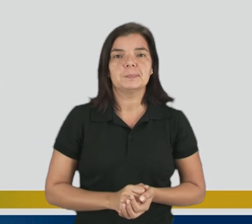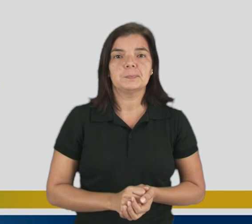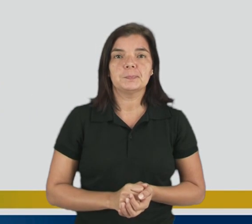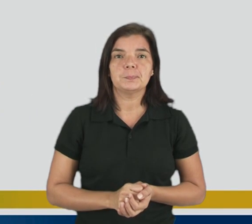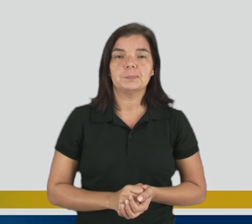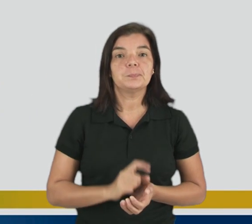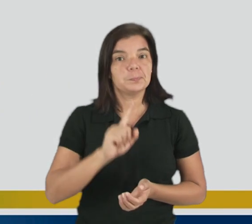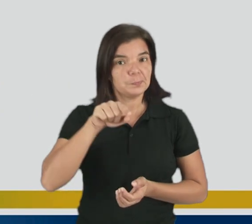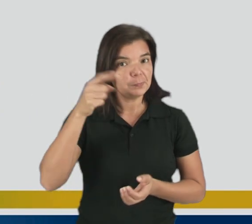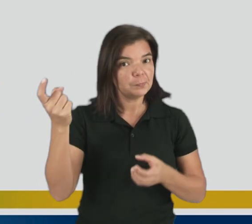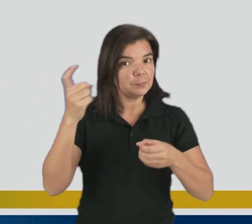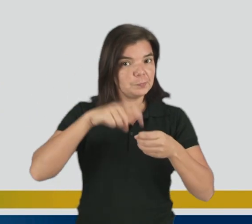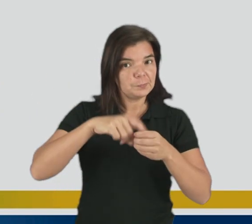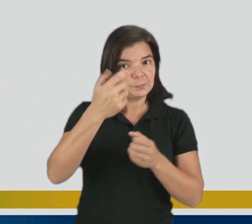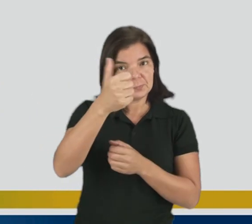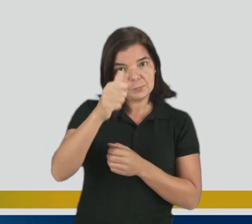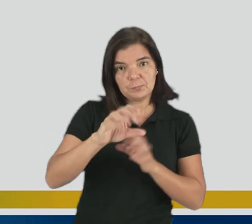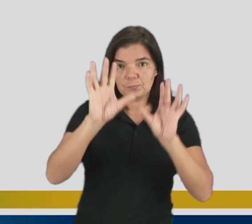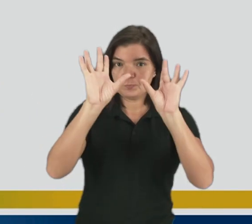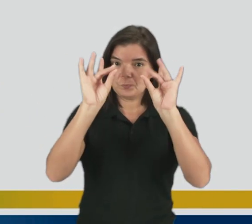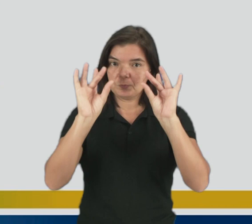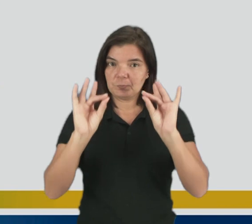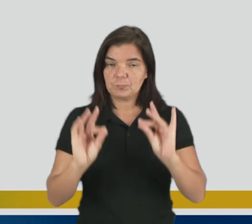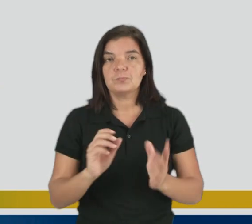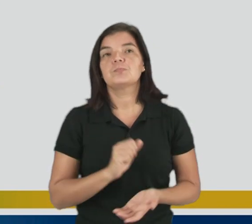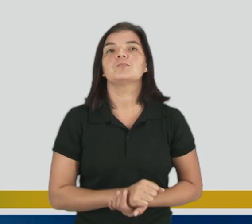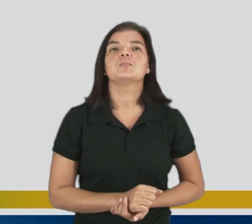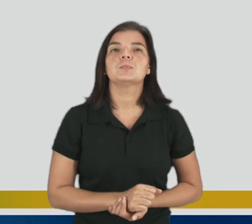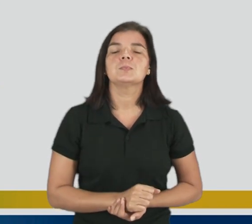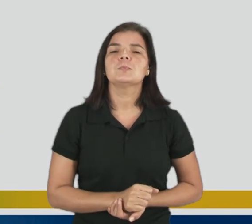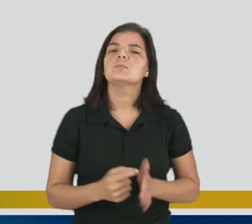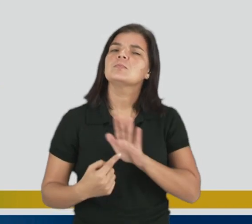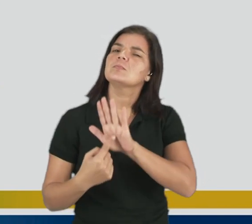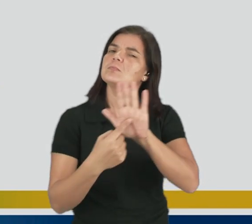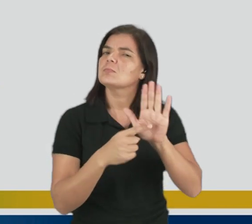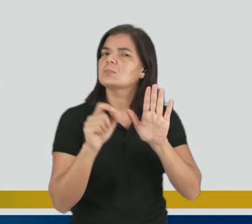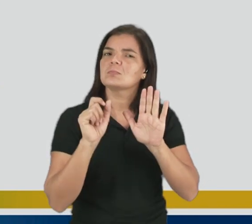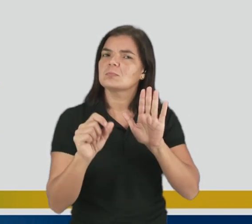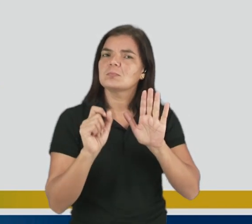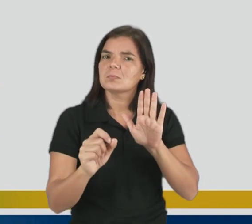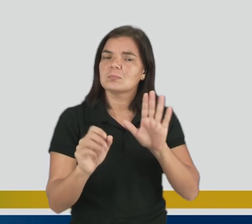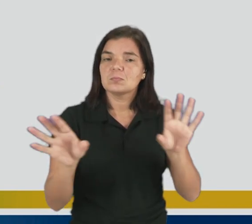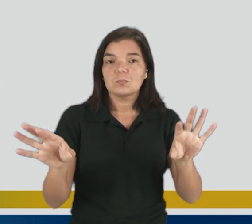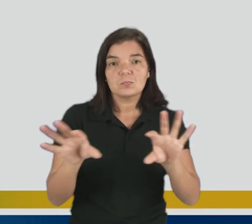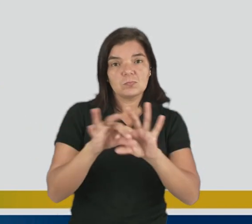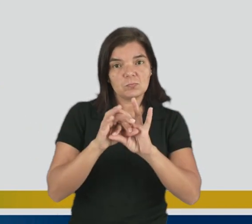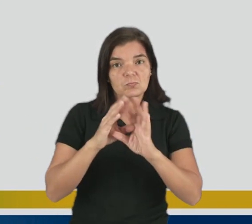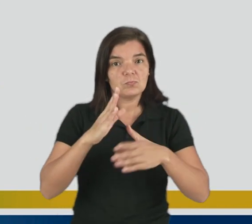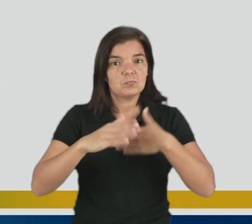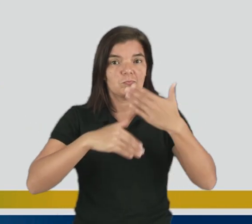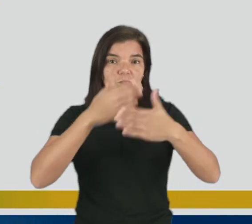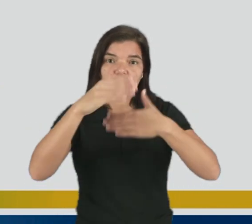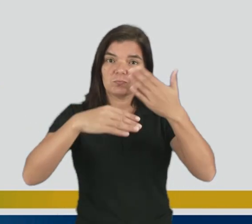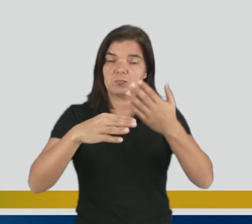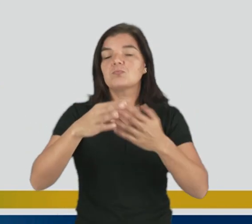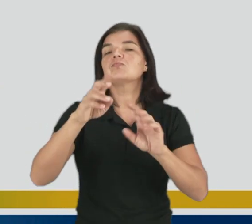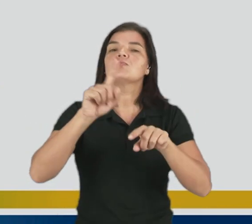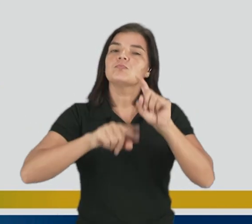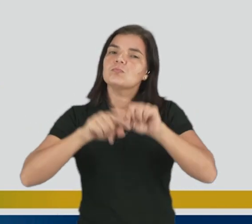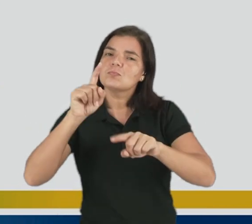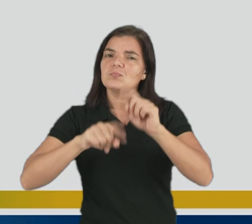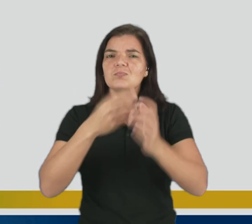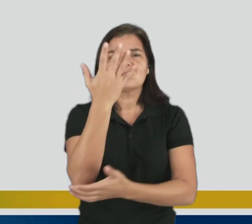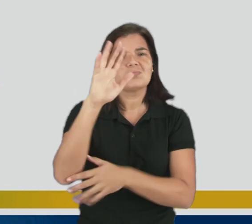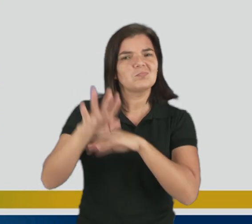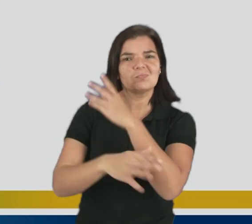Continuando a leitura, depois a gente volta analisando cada um desses termos. Isso mostra que conciliar desenvolvimento material com proteção